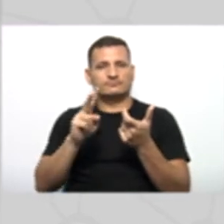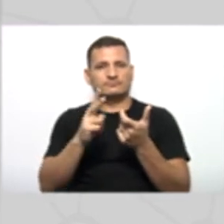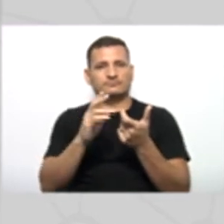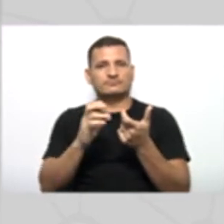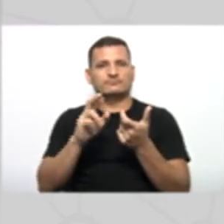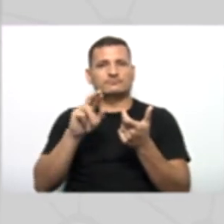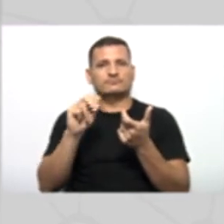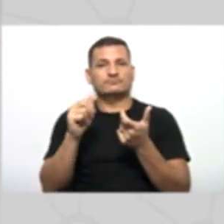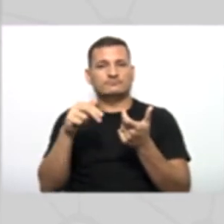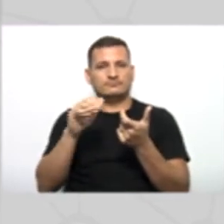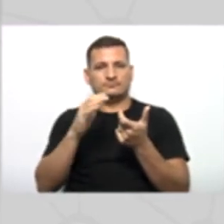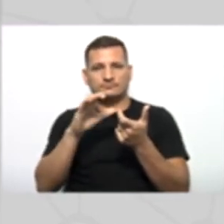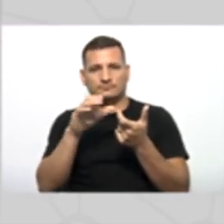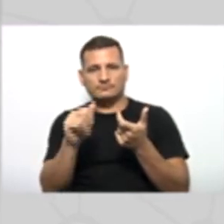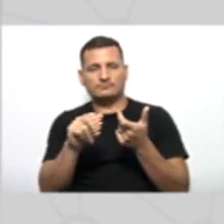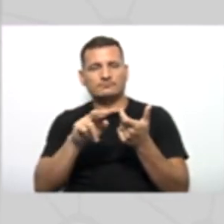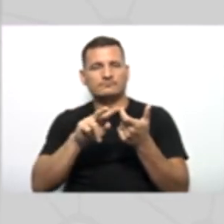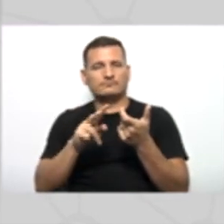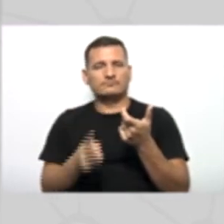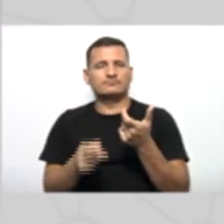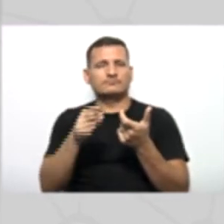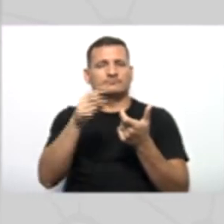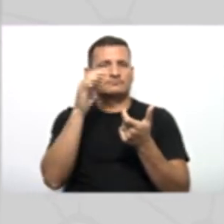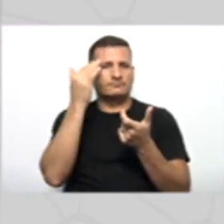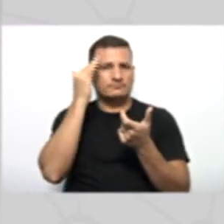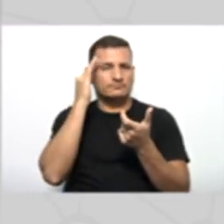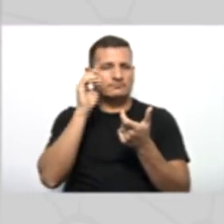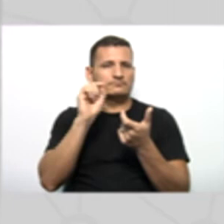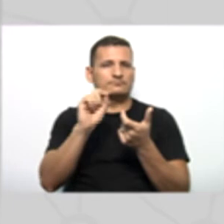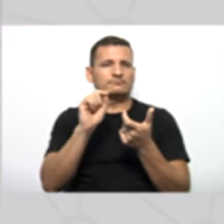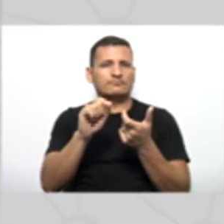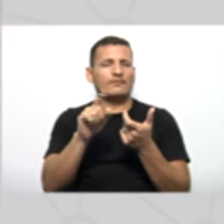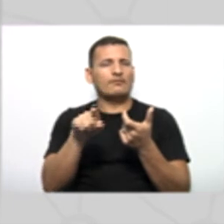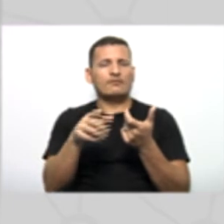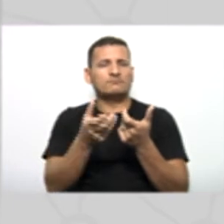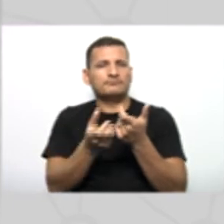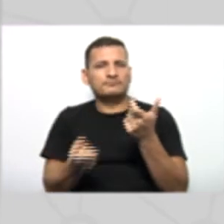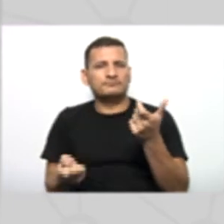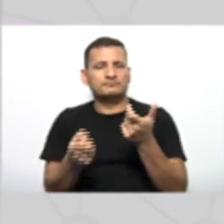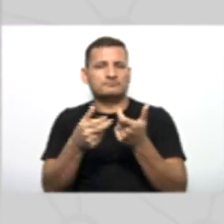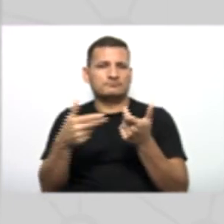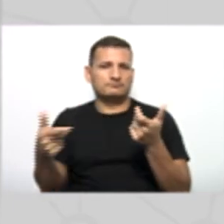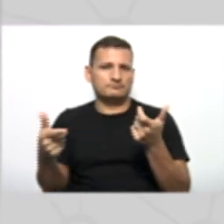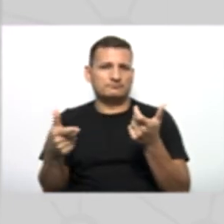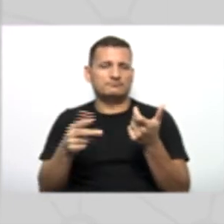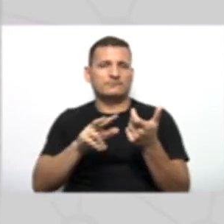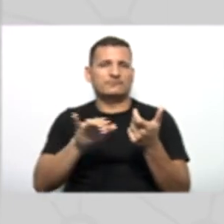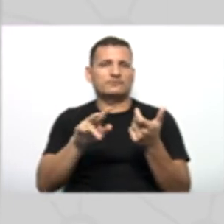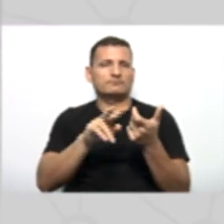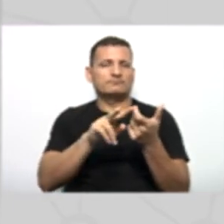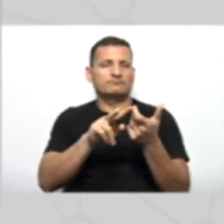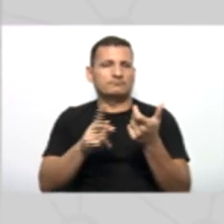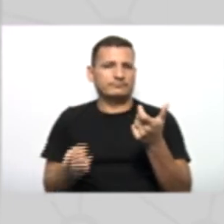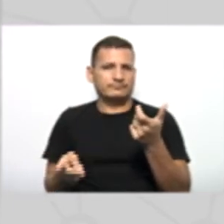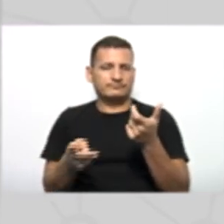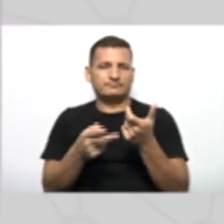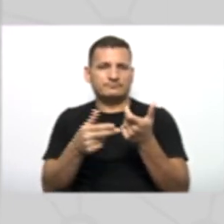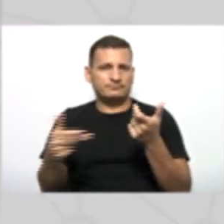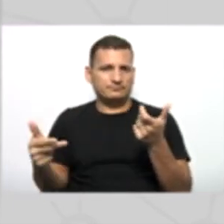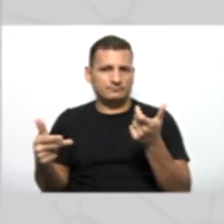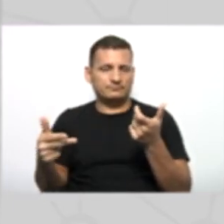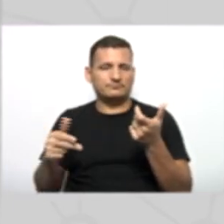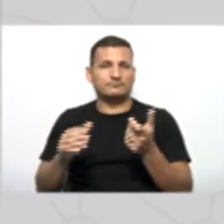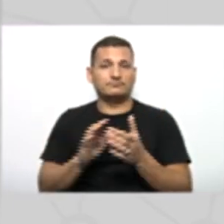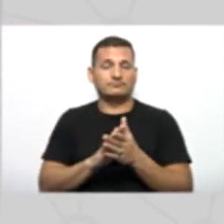escuta a palavra herança, você entende ali que você vai receber alguma coisa, né? Você vai herdar alguma coisa de alguém.